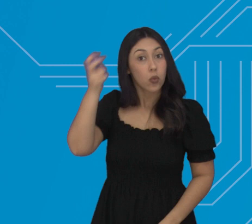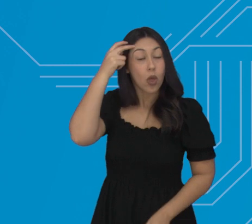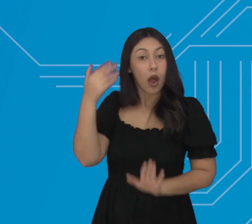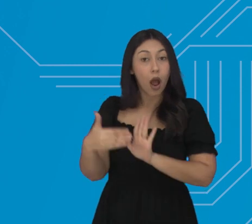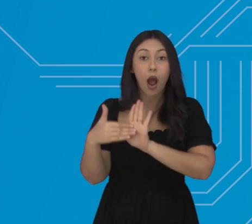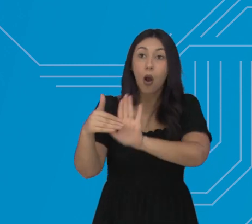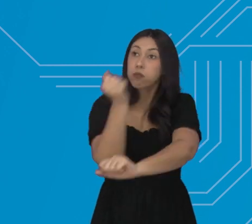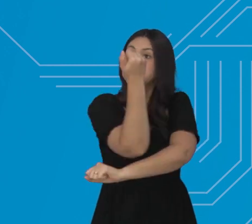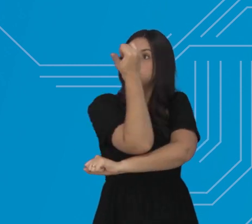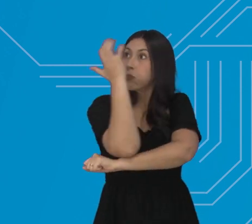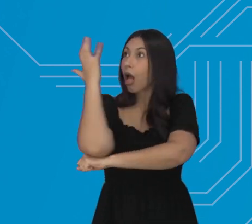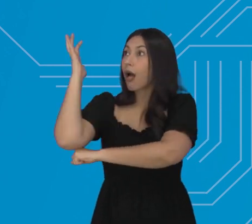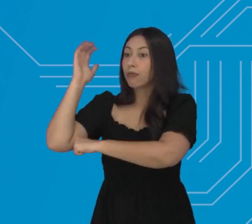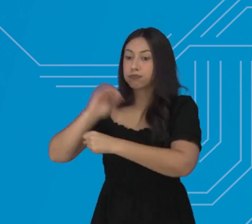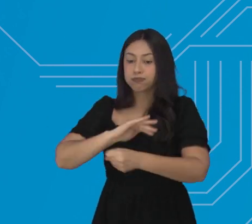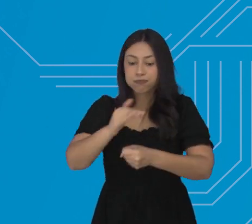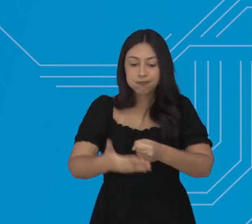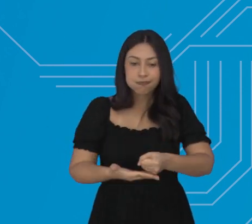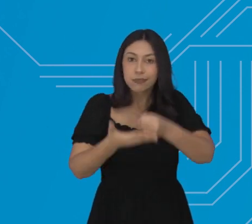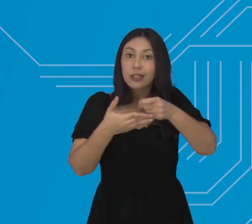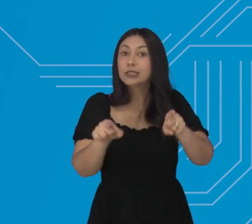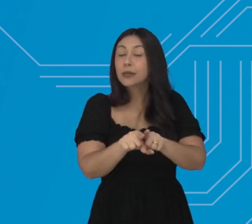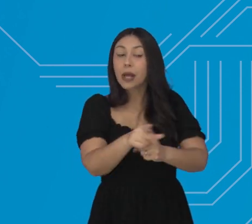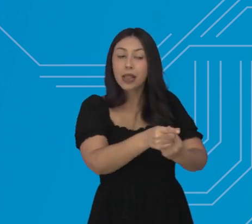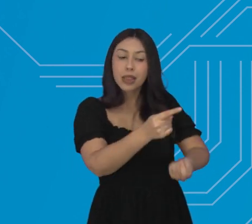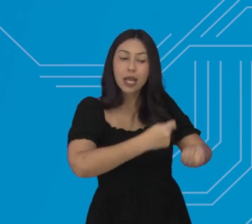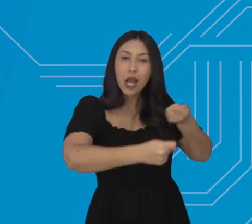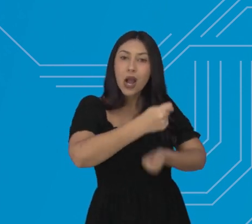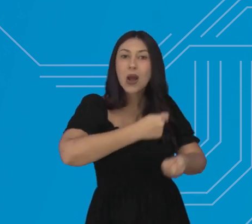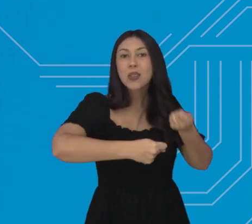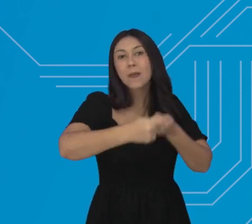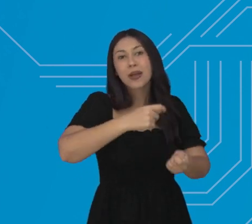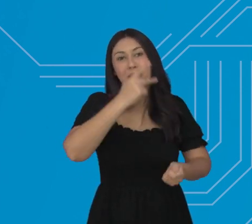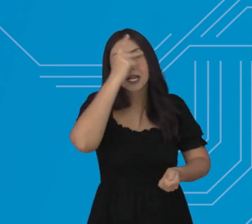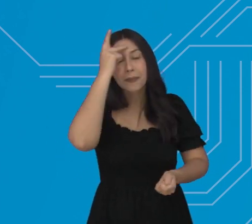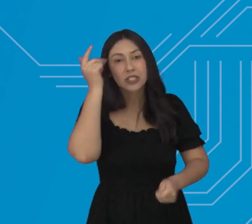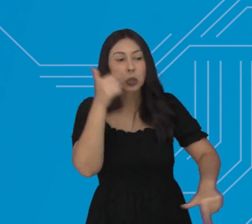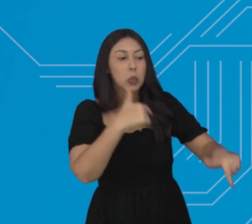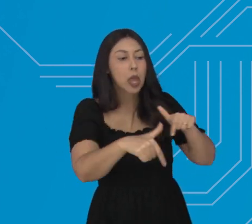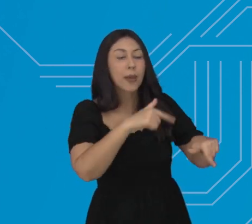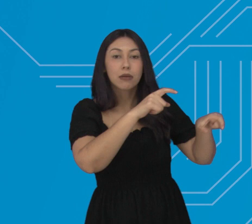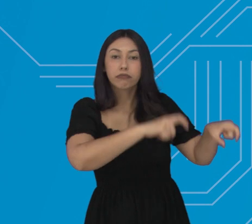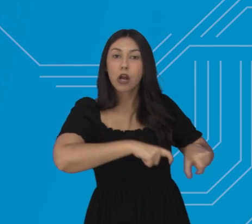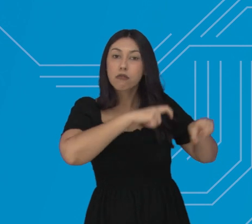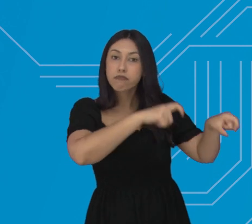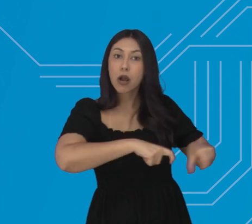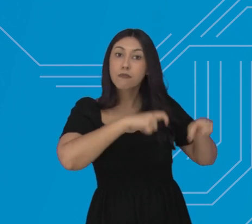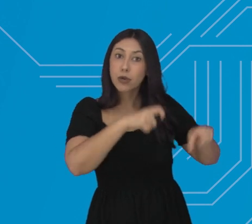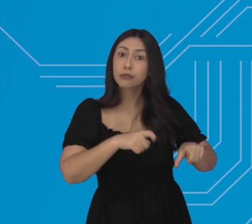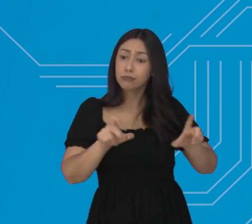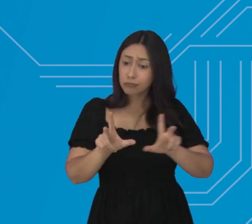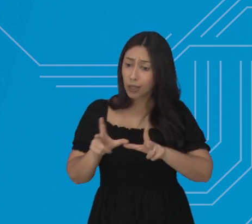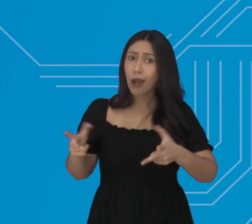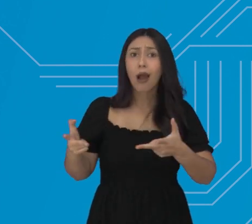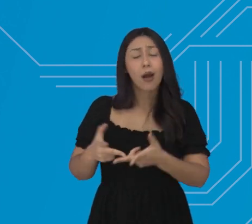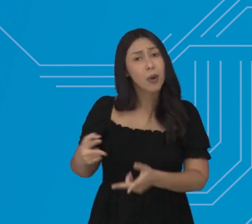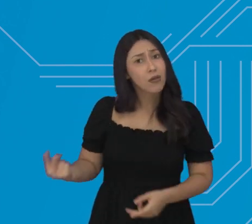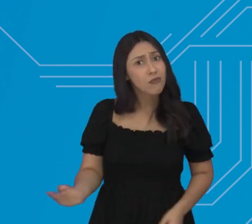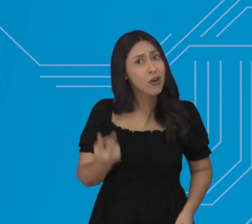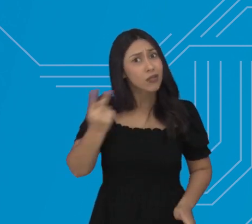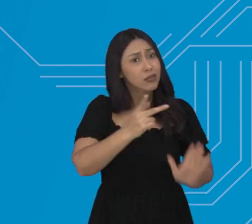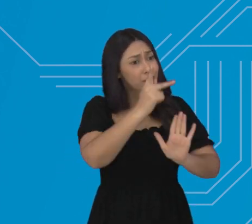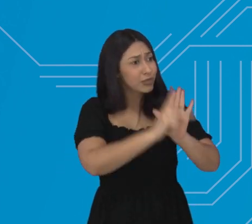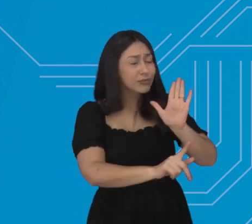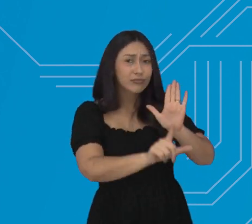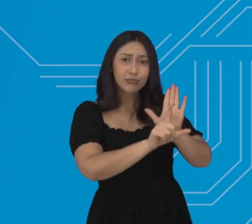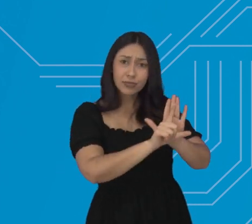o meio ambiente, o desenvolvimento sustentável e também para a economia dos produtores rurais da região. Um trabalho que é valorizado pela Câmara, até